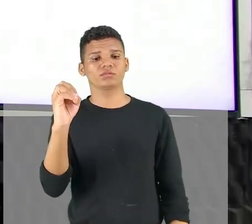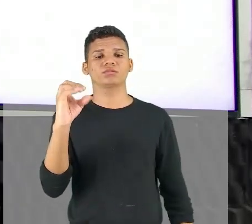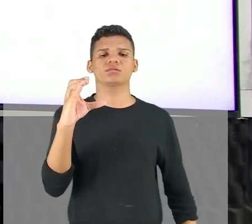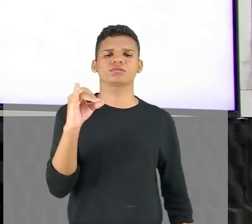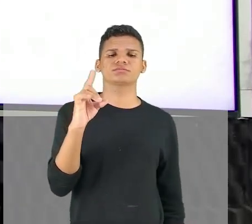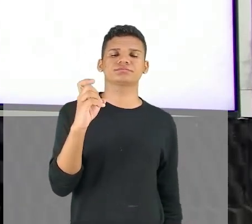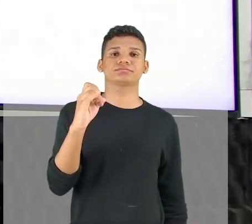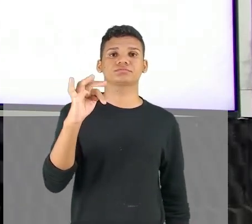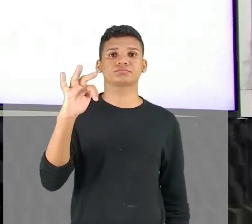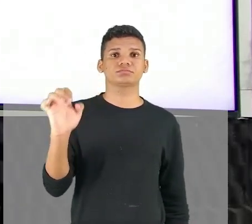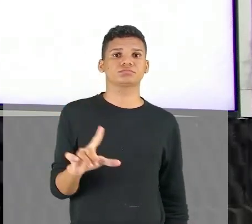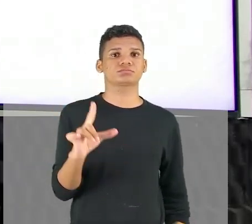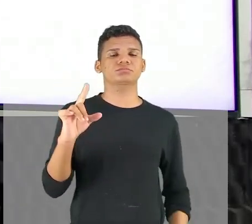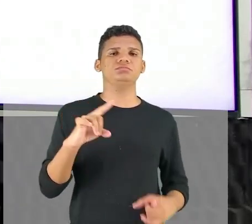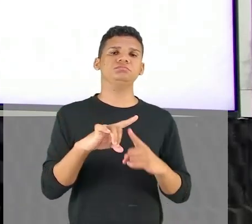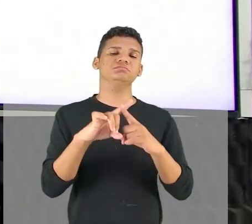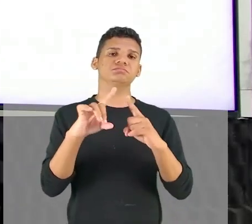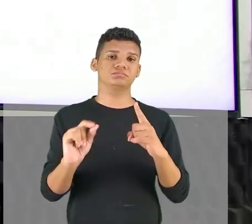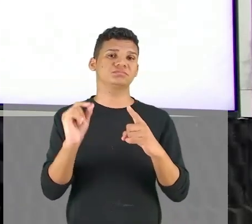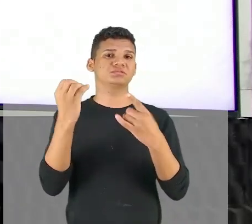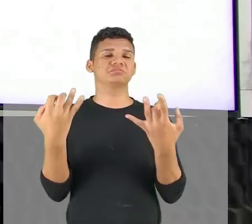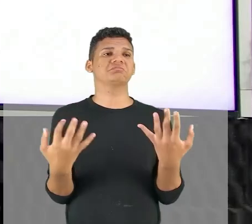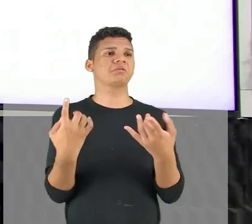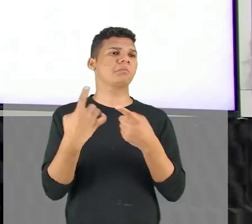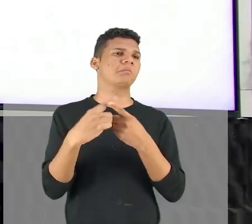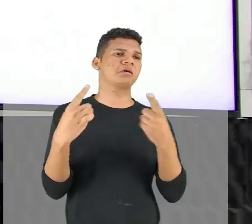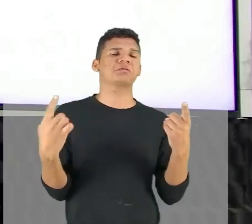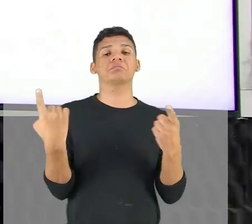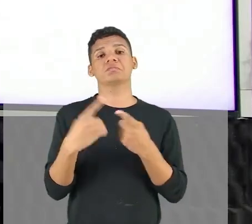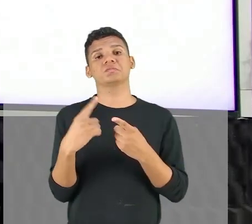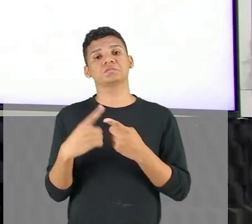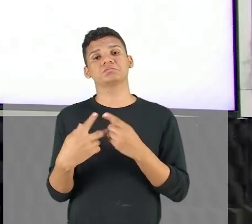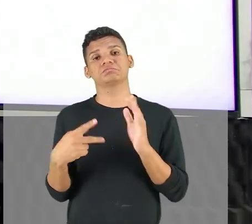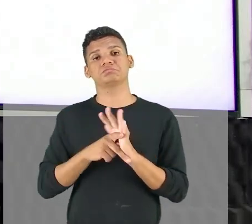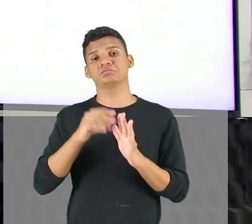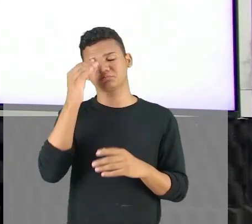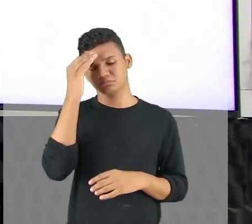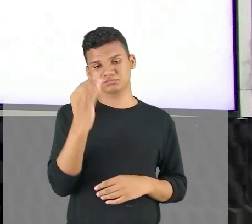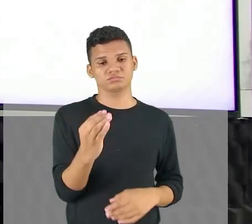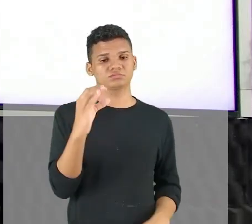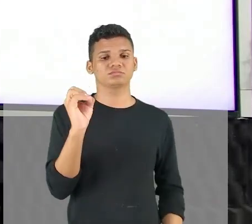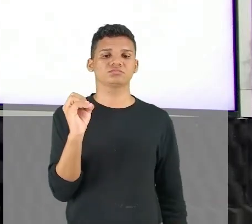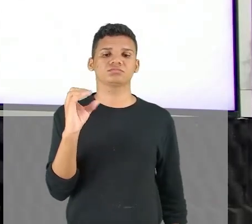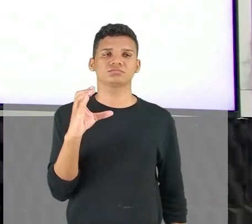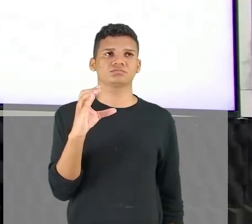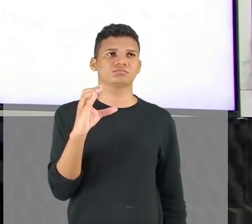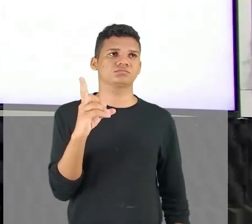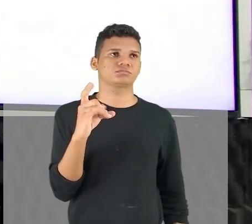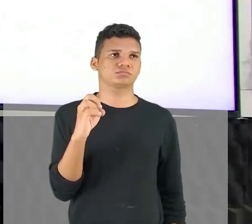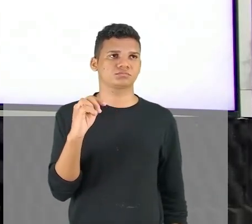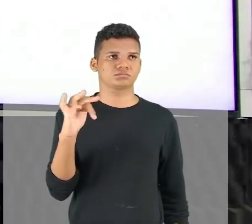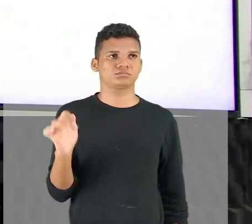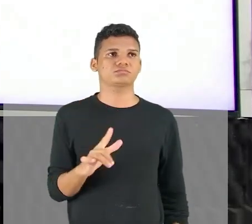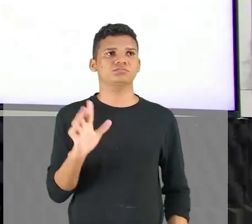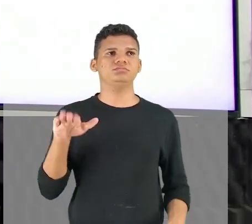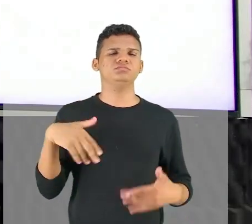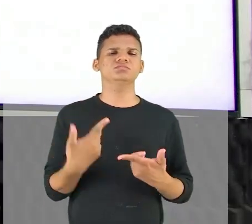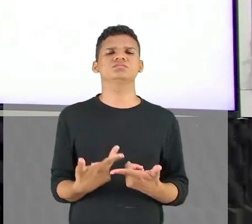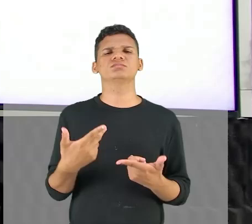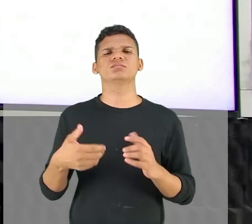ocidental. Por quê? Por que ele desferiu golpes a essas categorias dessa cultura ocidental?